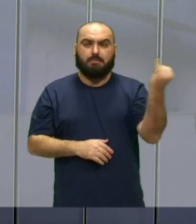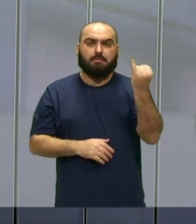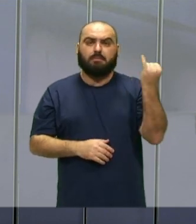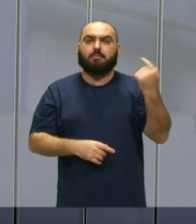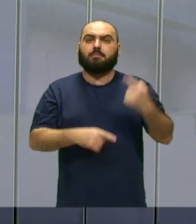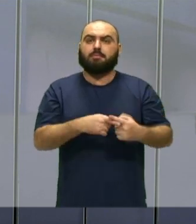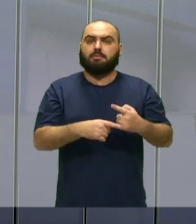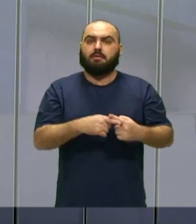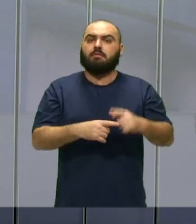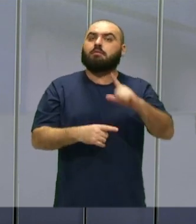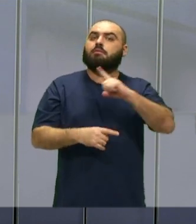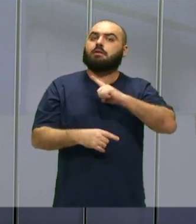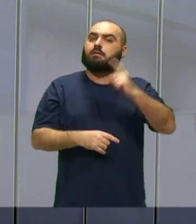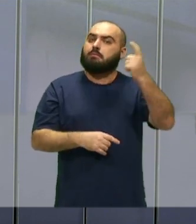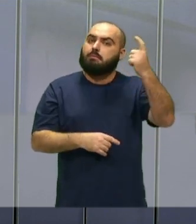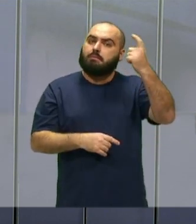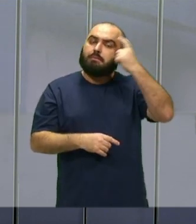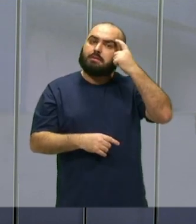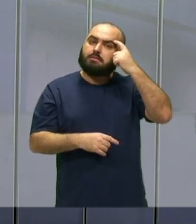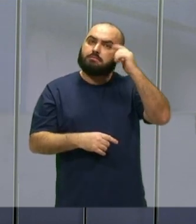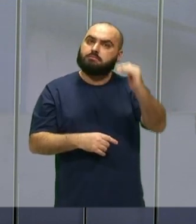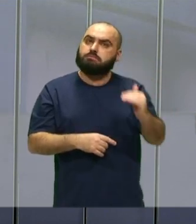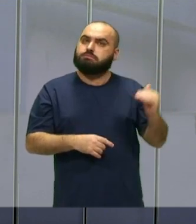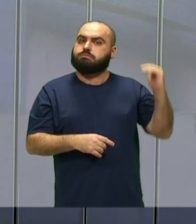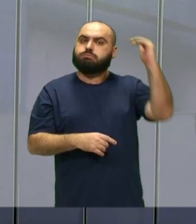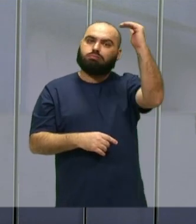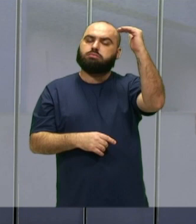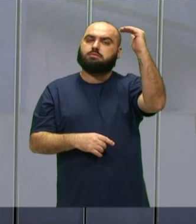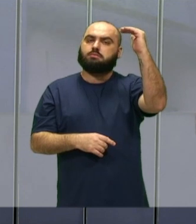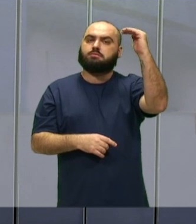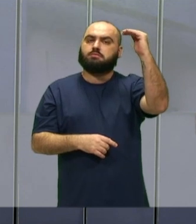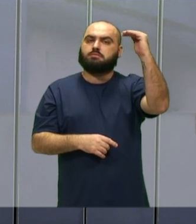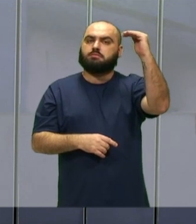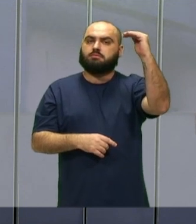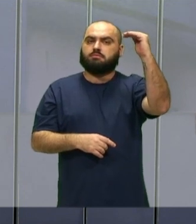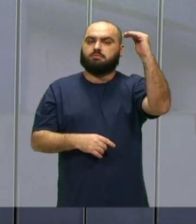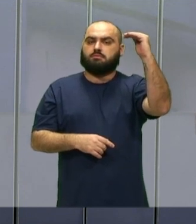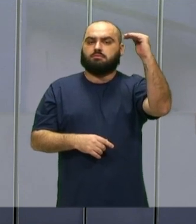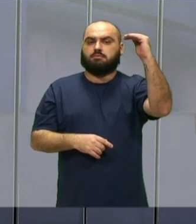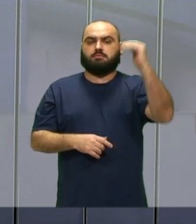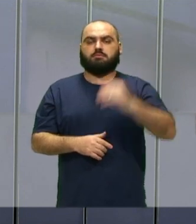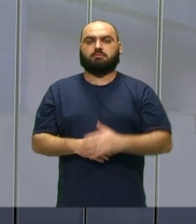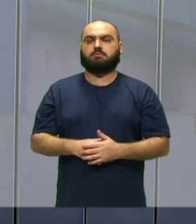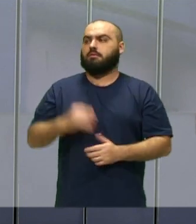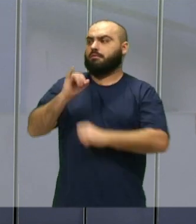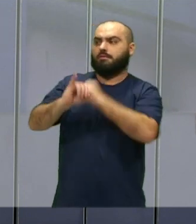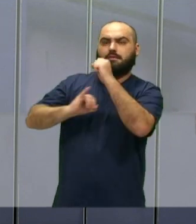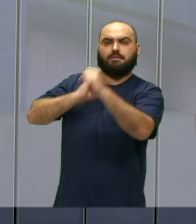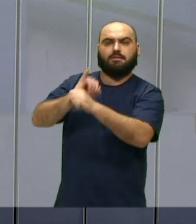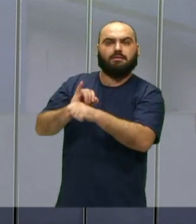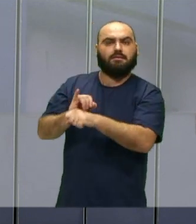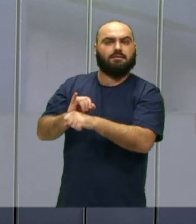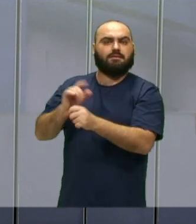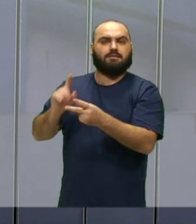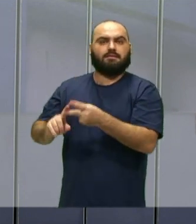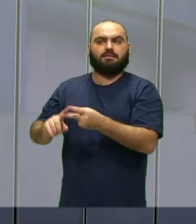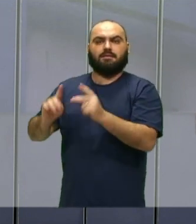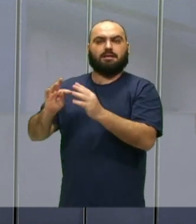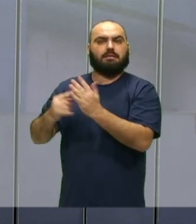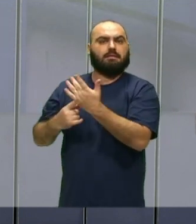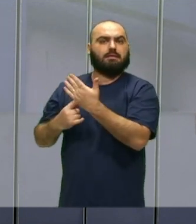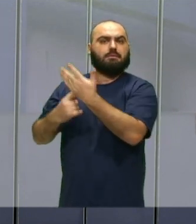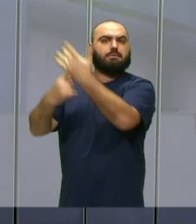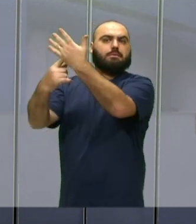têm um pensamento muito mais avançado do que eu na idade delas. Aí veio a internet, aí veio a tecnologia, tudo